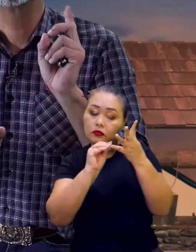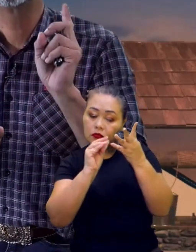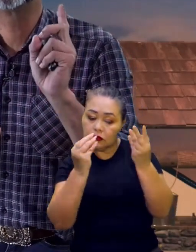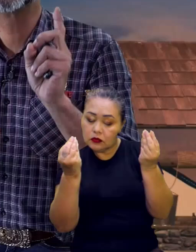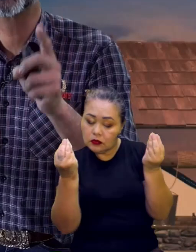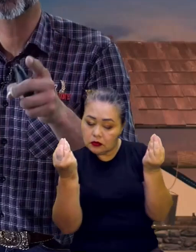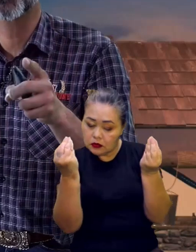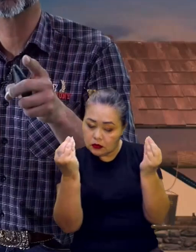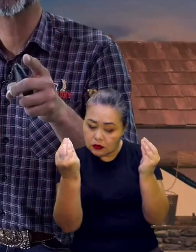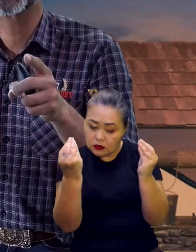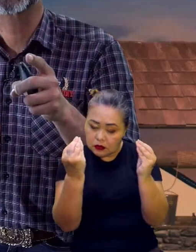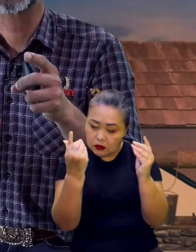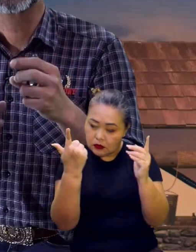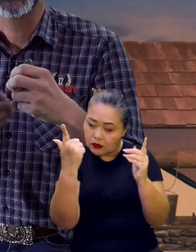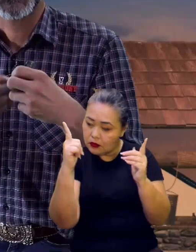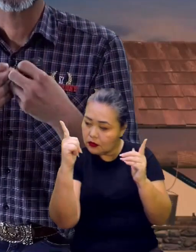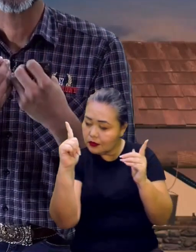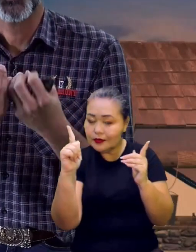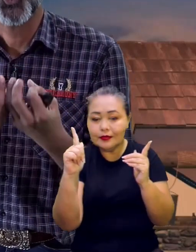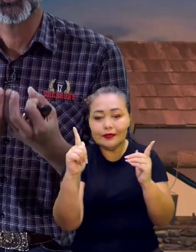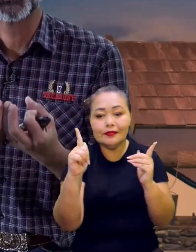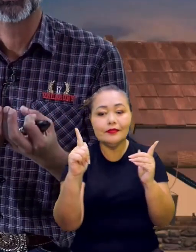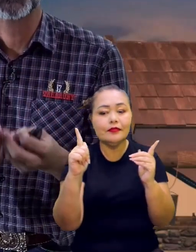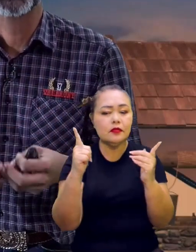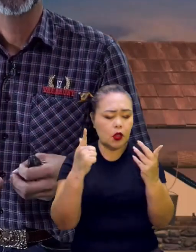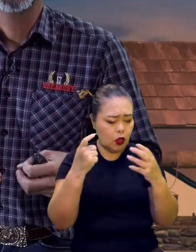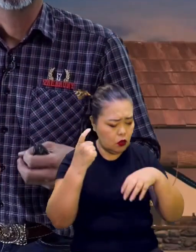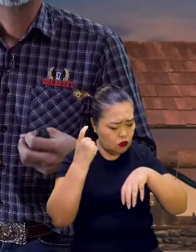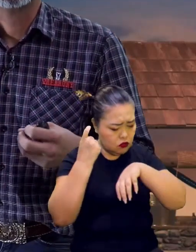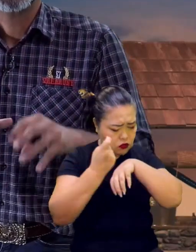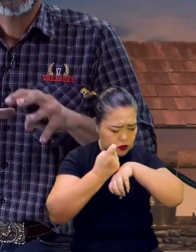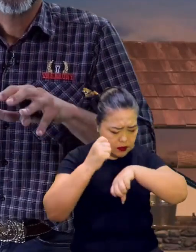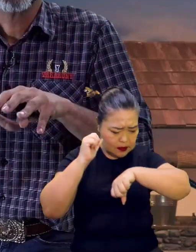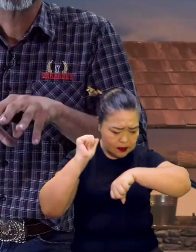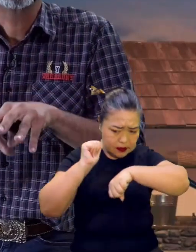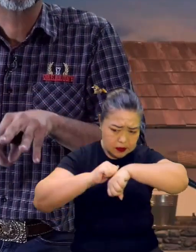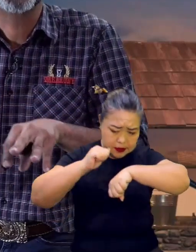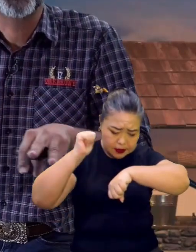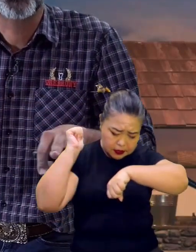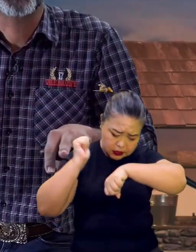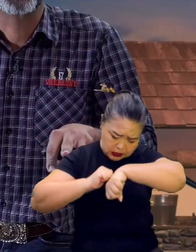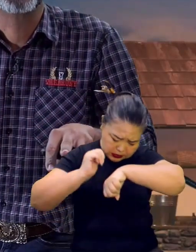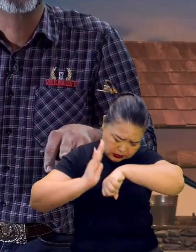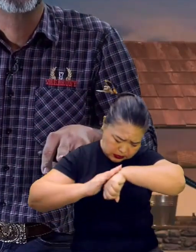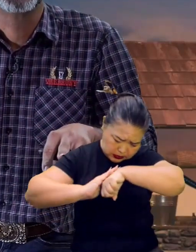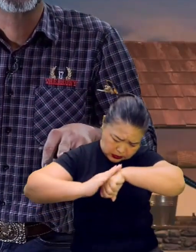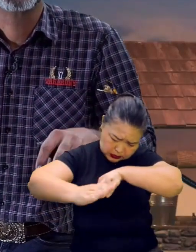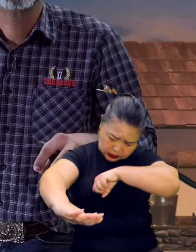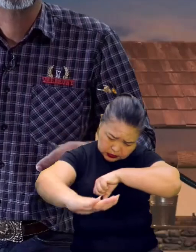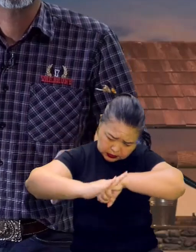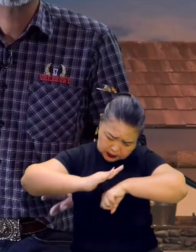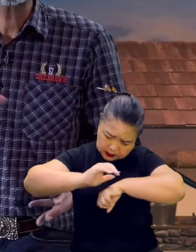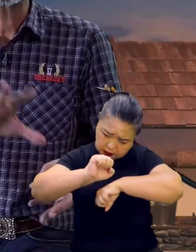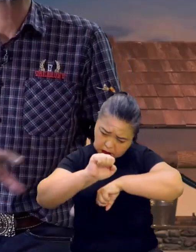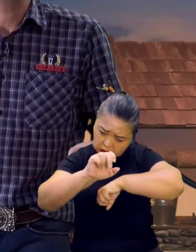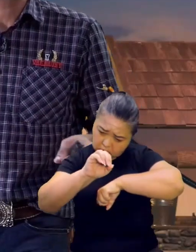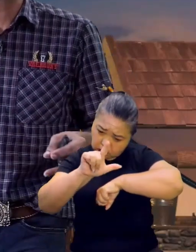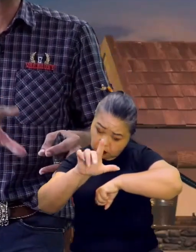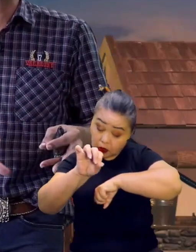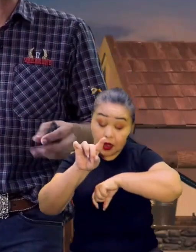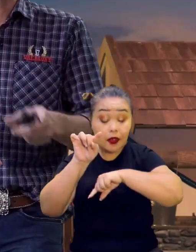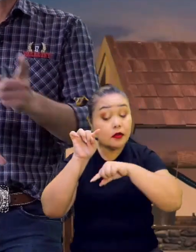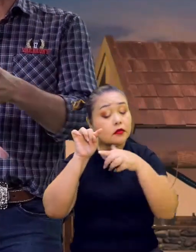formações geológicas, as rochas, né? O solo.